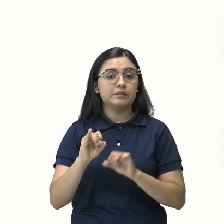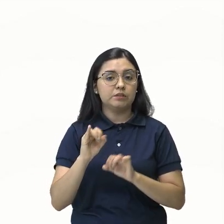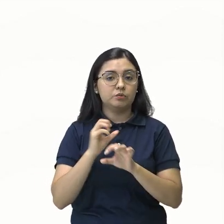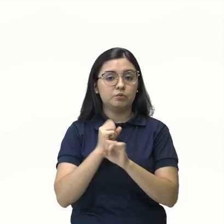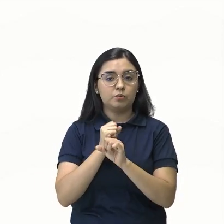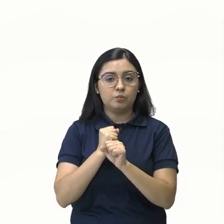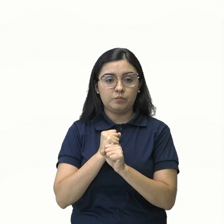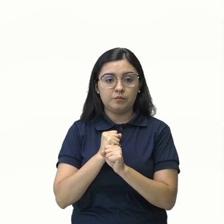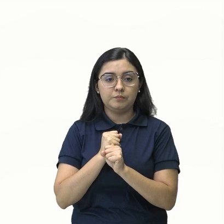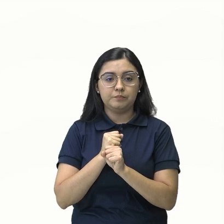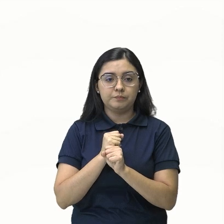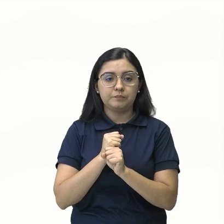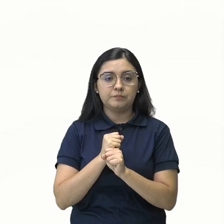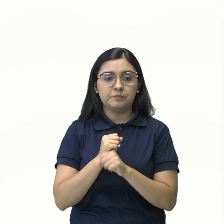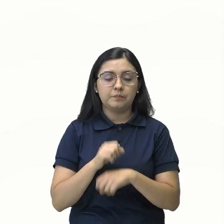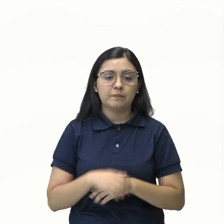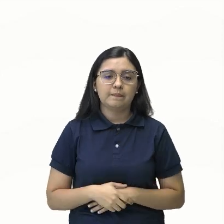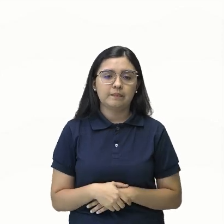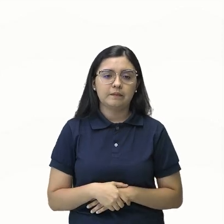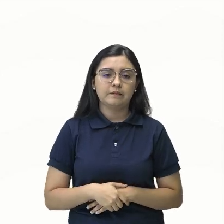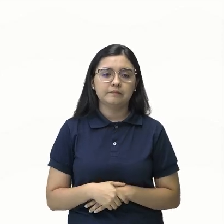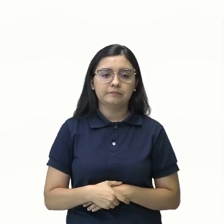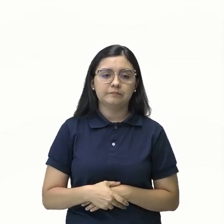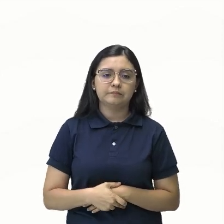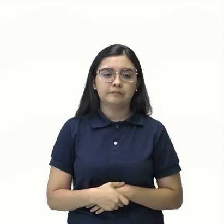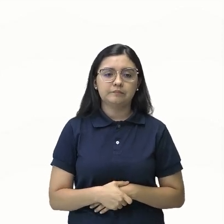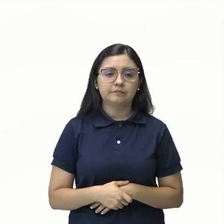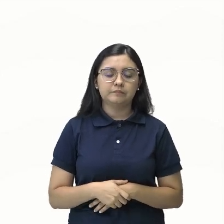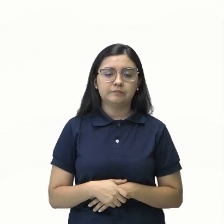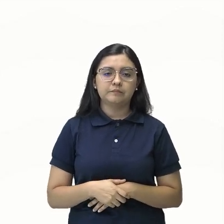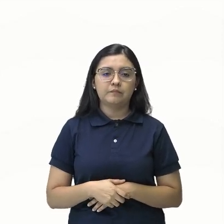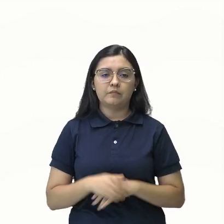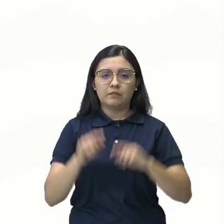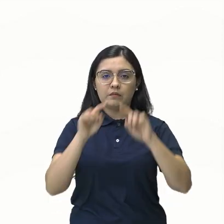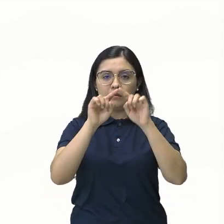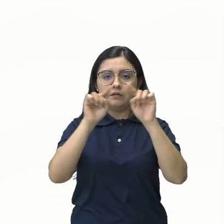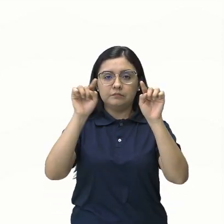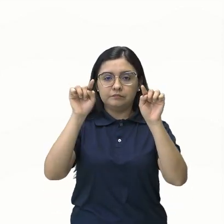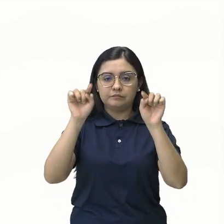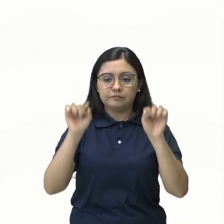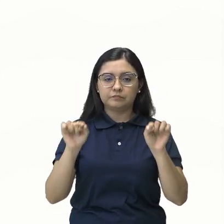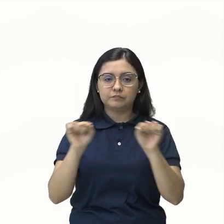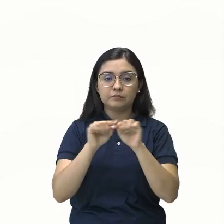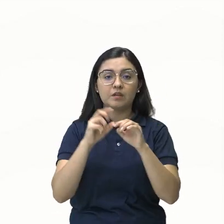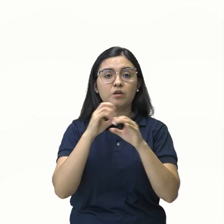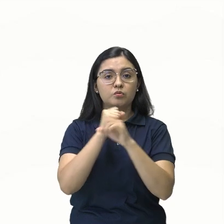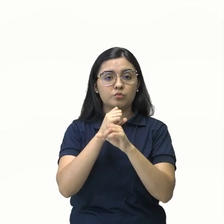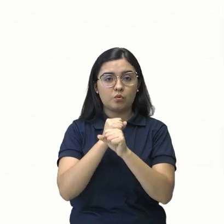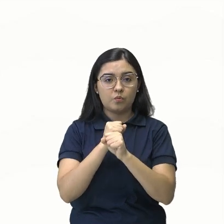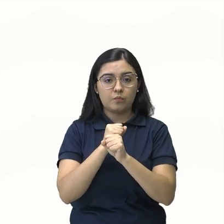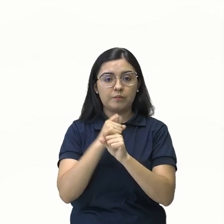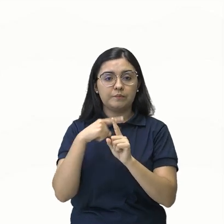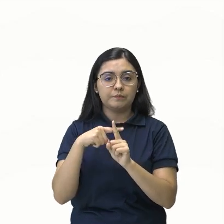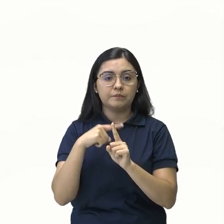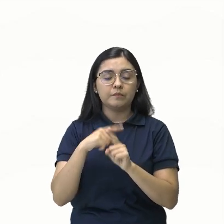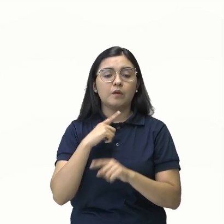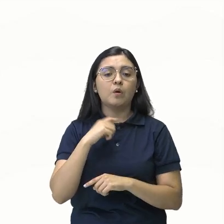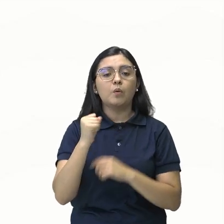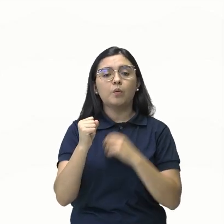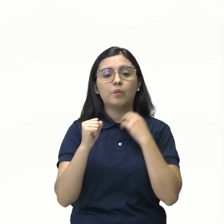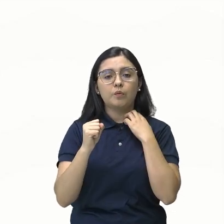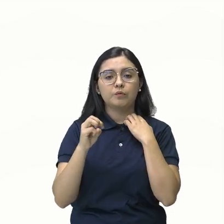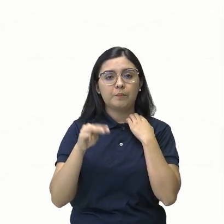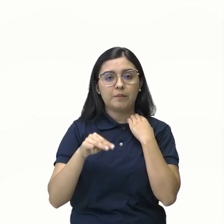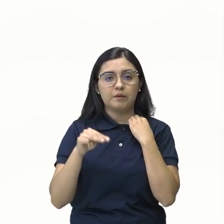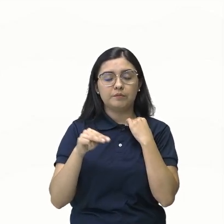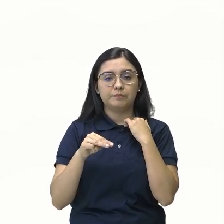aqui, aqui, até aqui, se eu fizer toda essa soma, aqui vai ter que dar